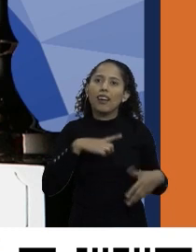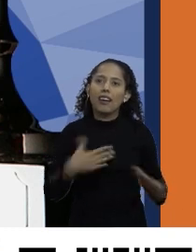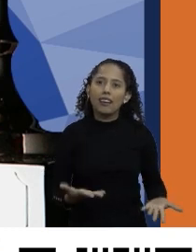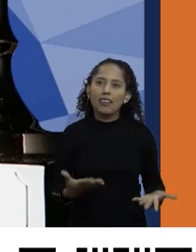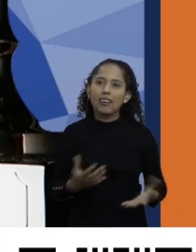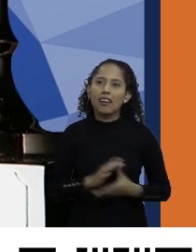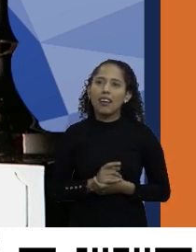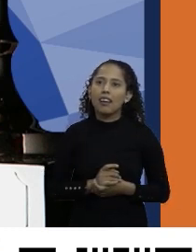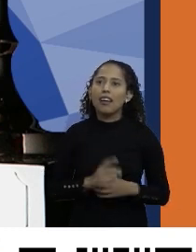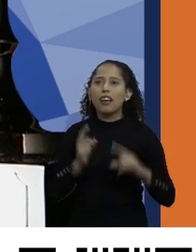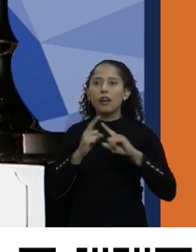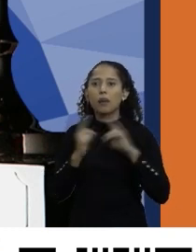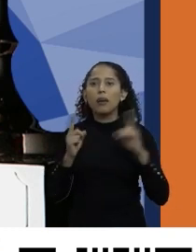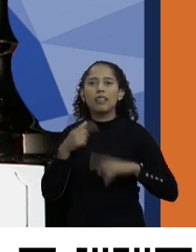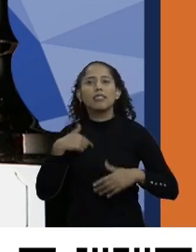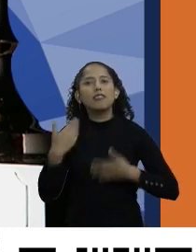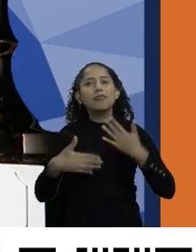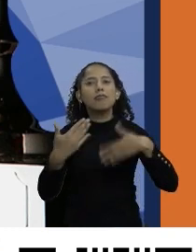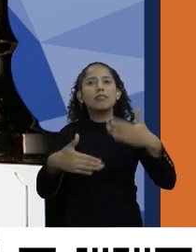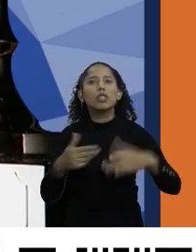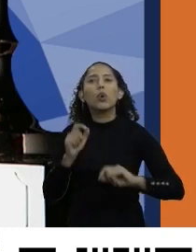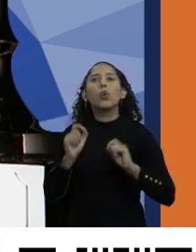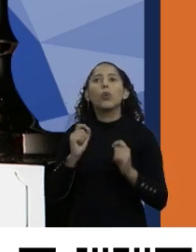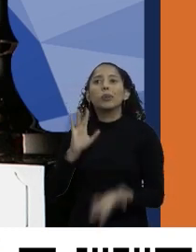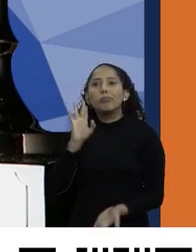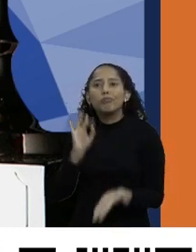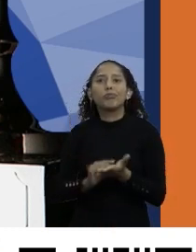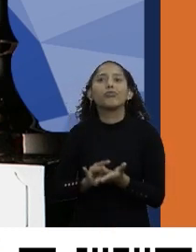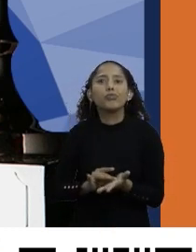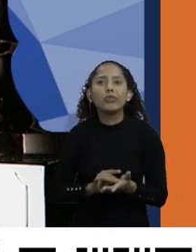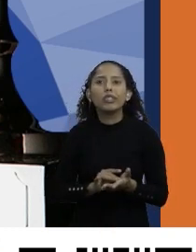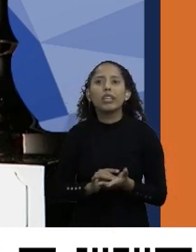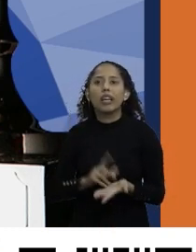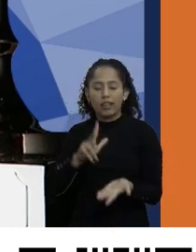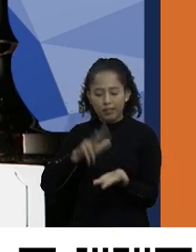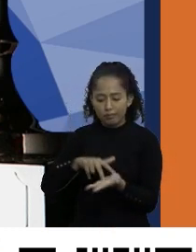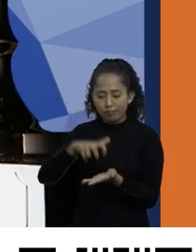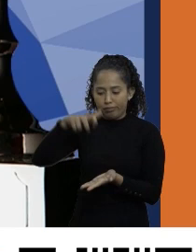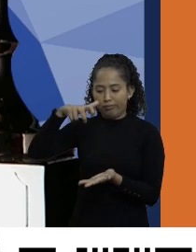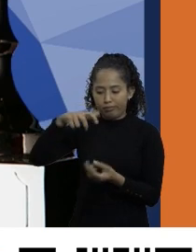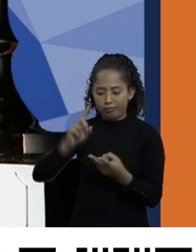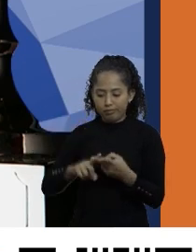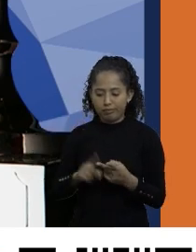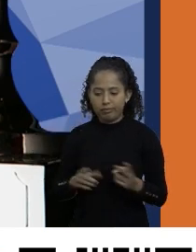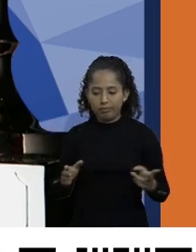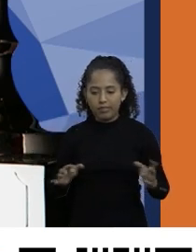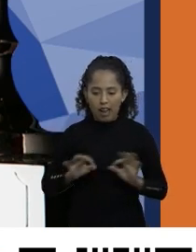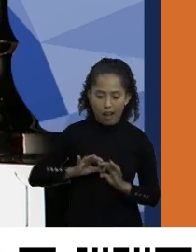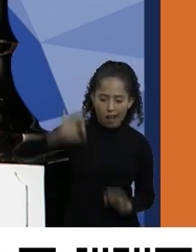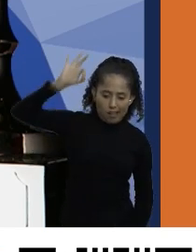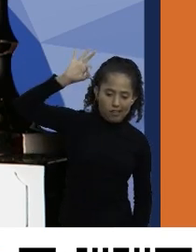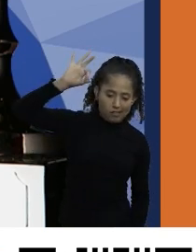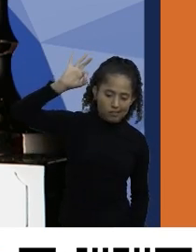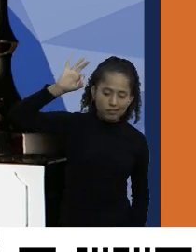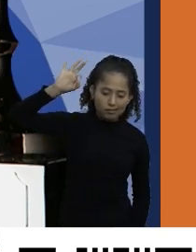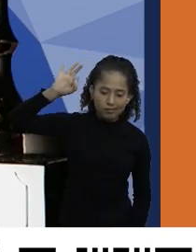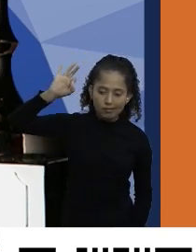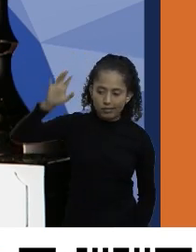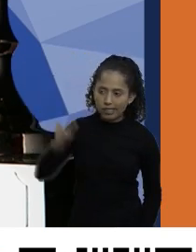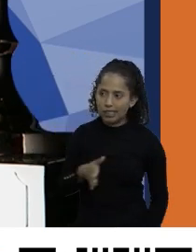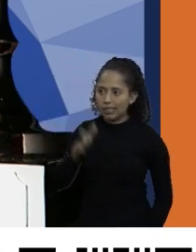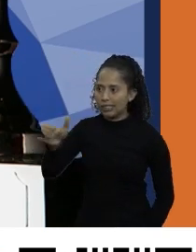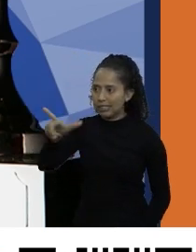né? Mas aí depois veio a realidade. Só saltando e com essa envergadura é suficiente para ir para a seleção